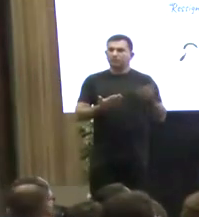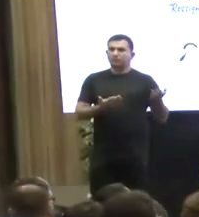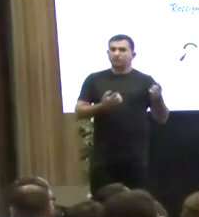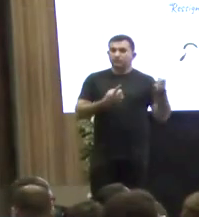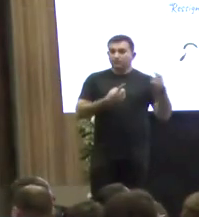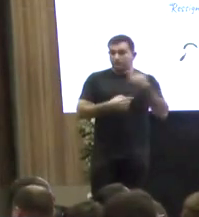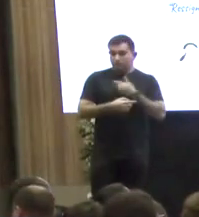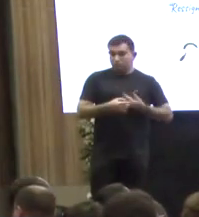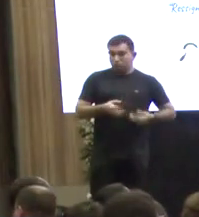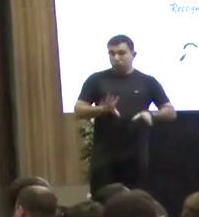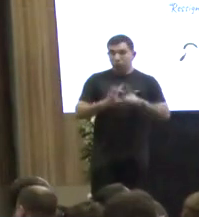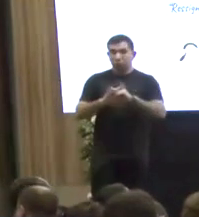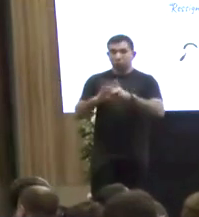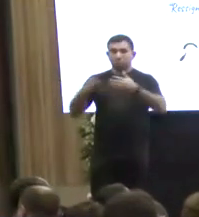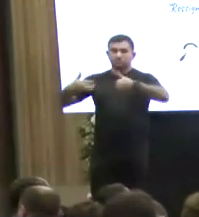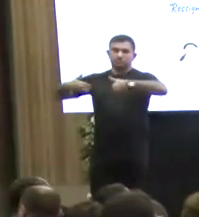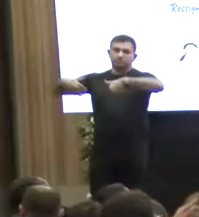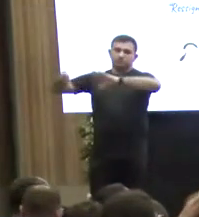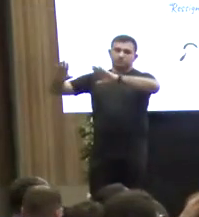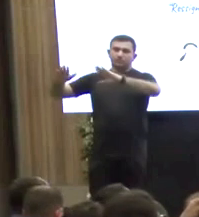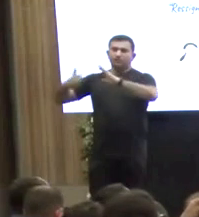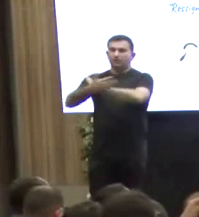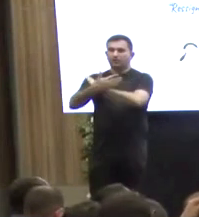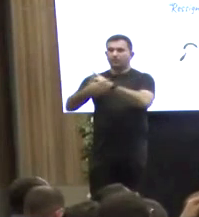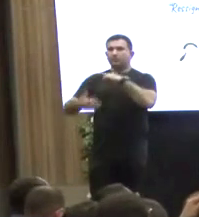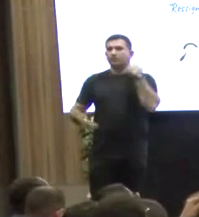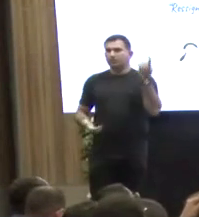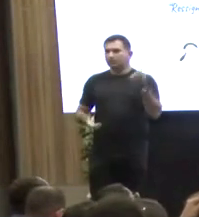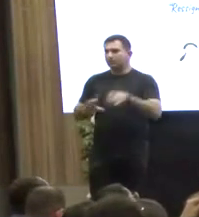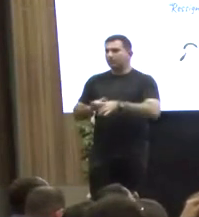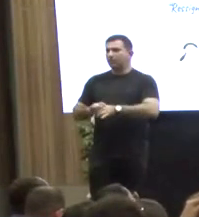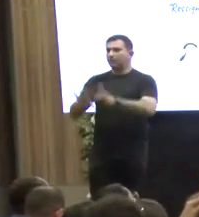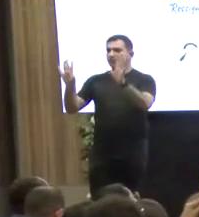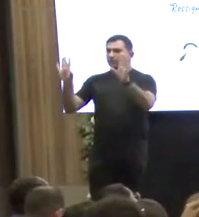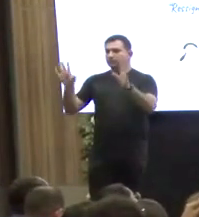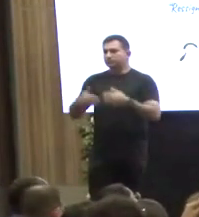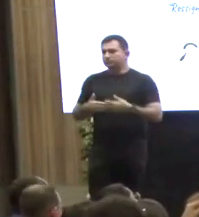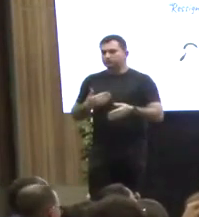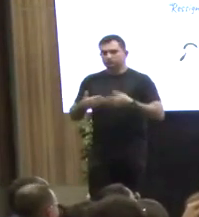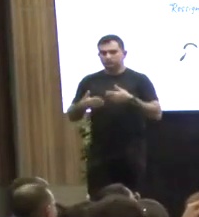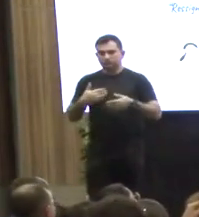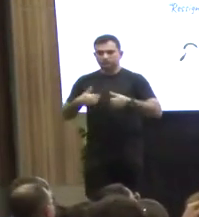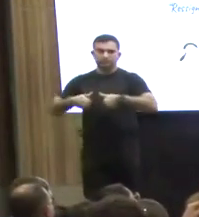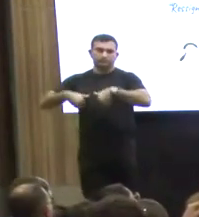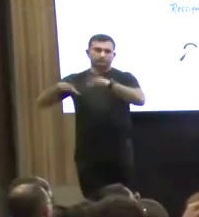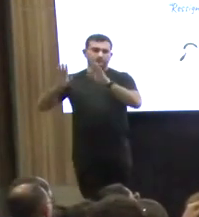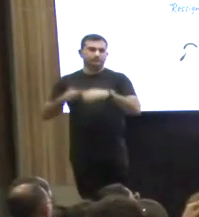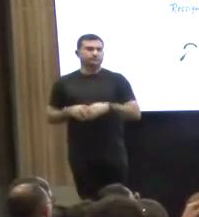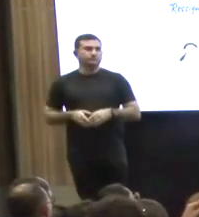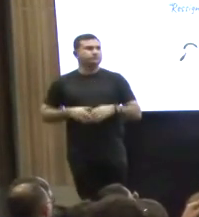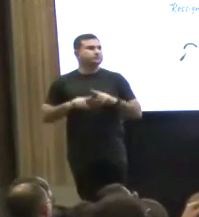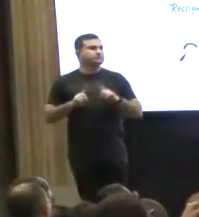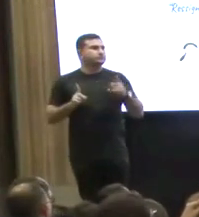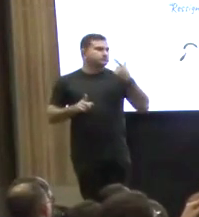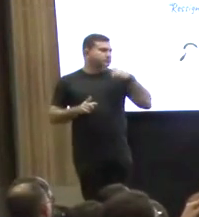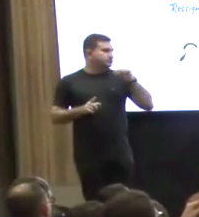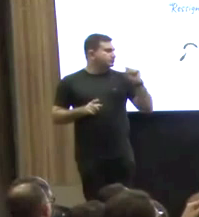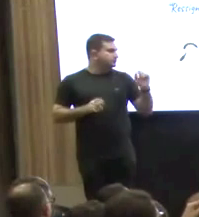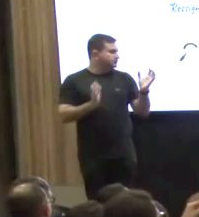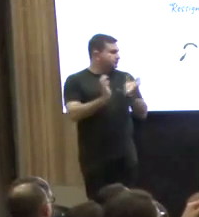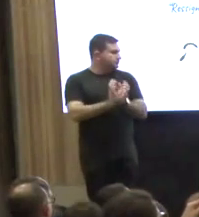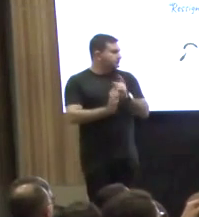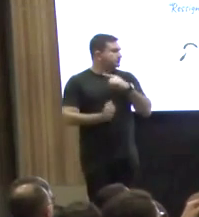Estado que tem o poder da vida e da morte, como Achille Mbembe fala, como inspirado em Foucault e tantos outros autores, mas